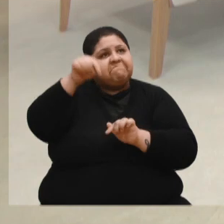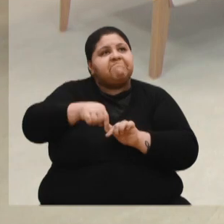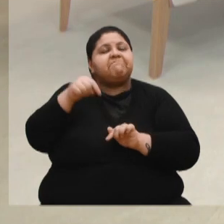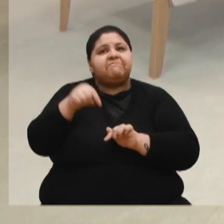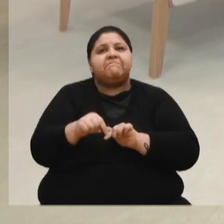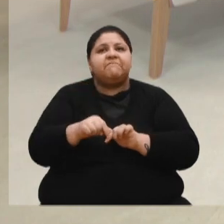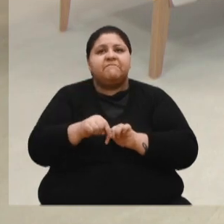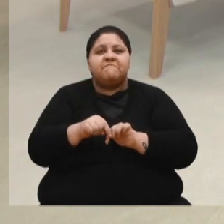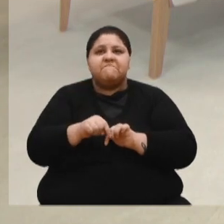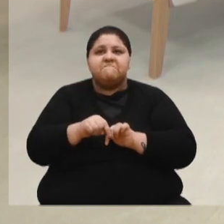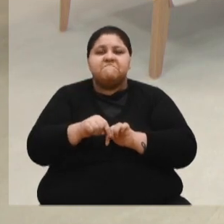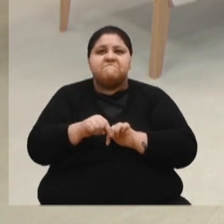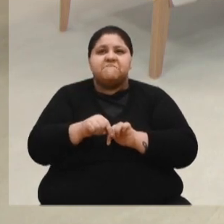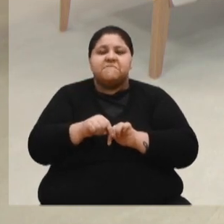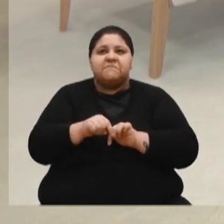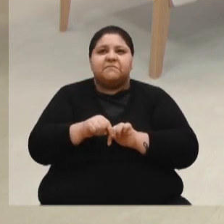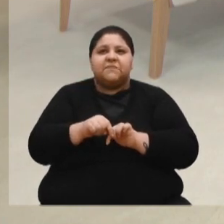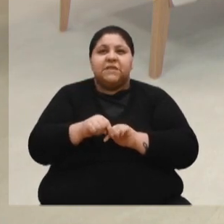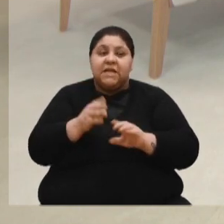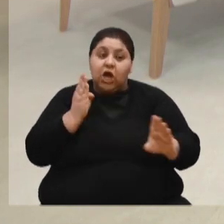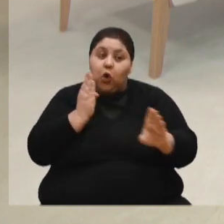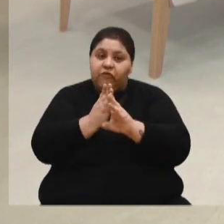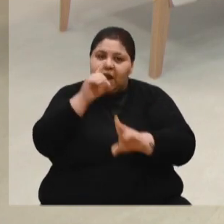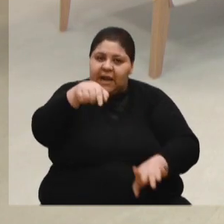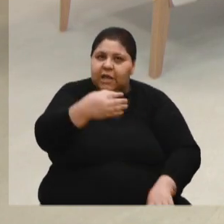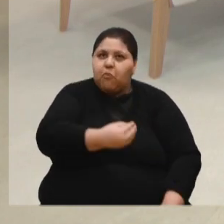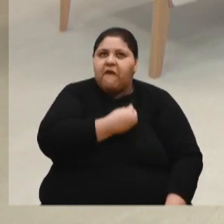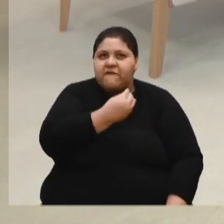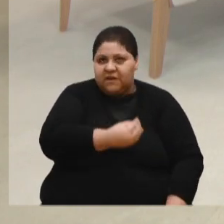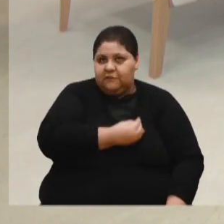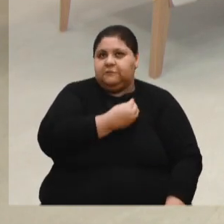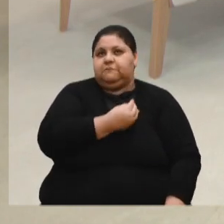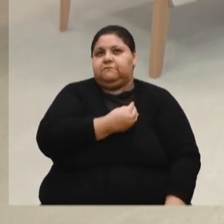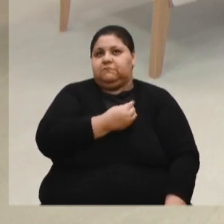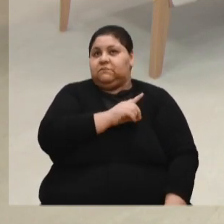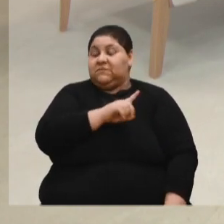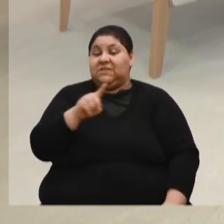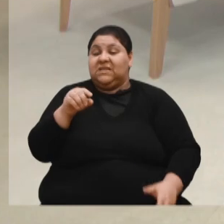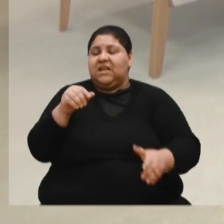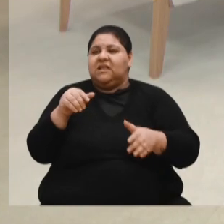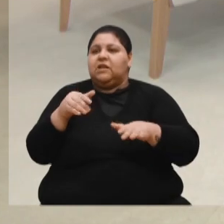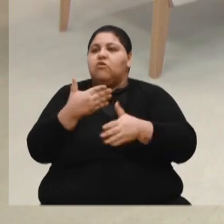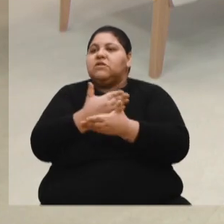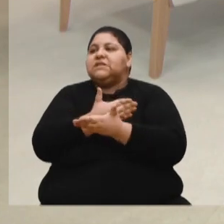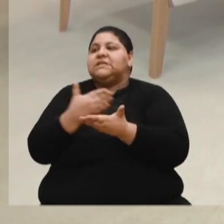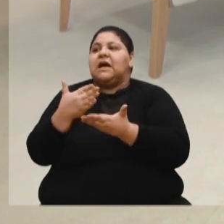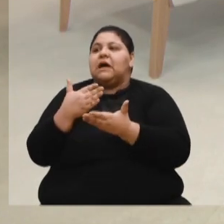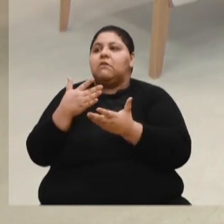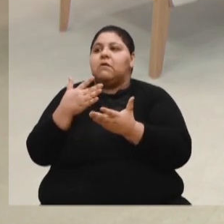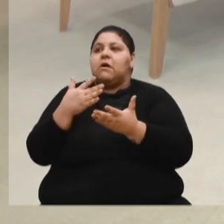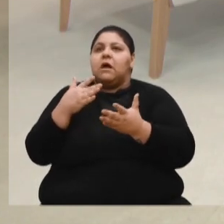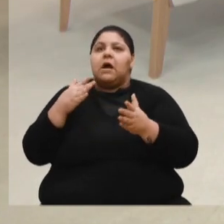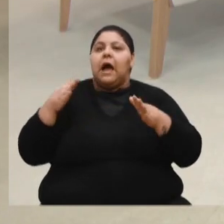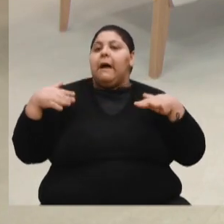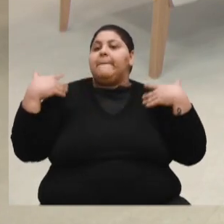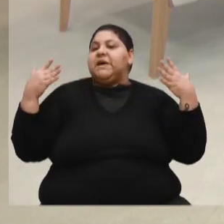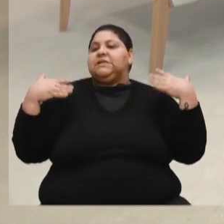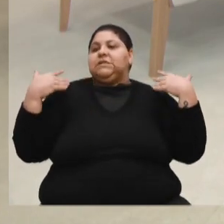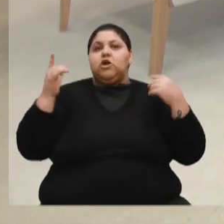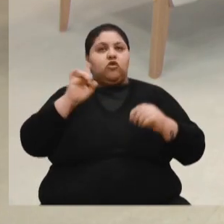aqui buscaram uma vida. Eles não vieram a passeio, né?